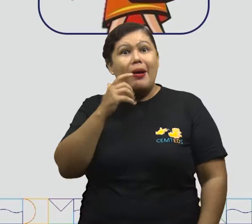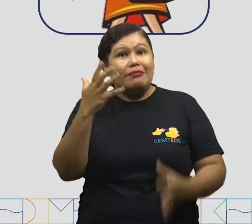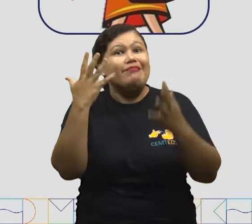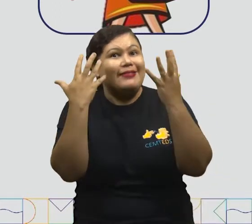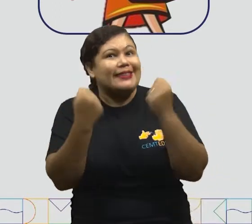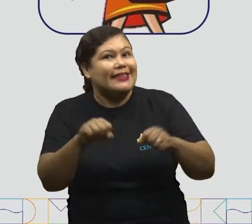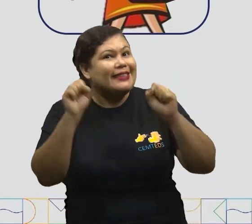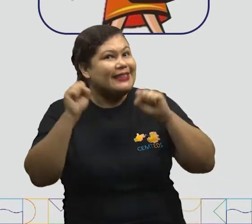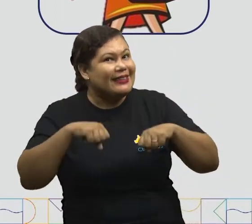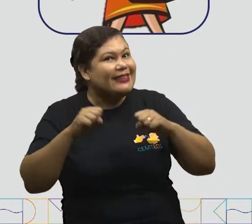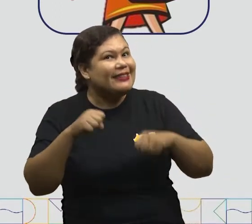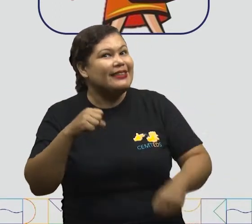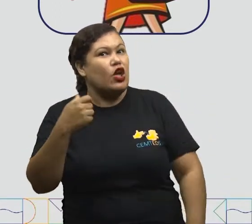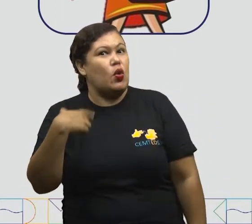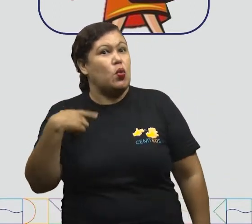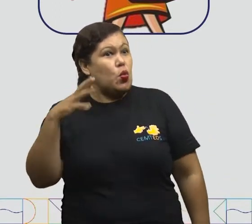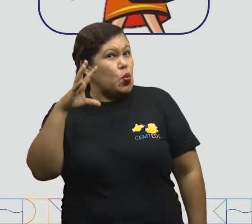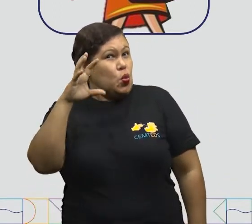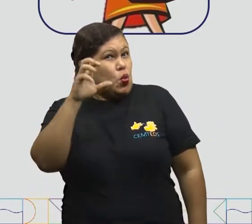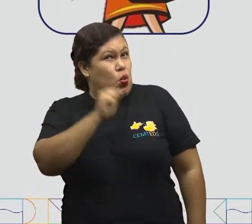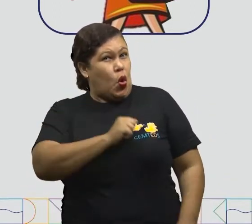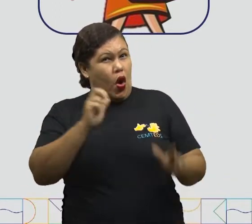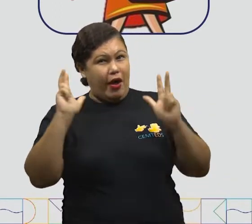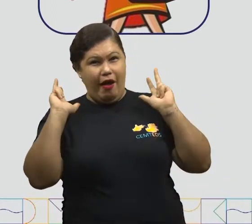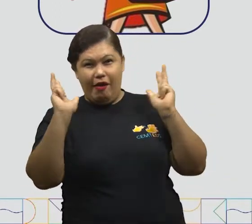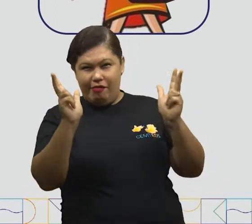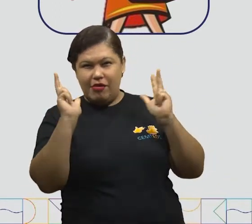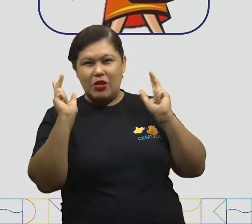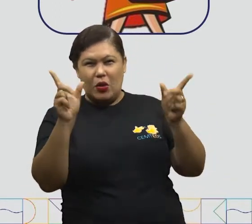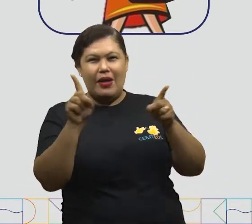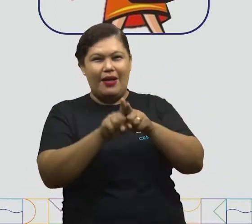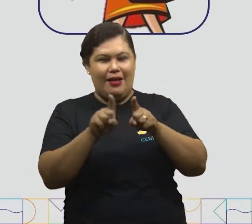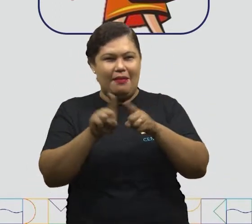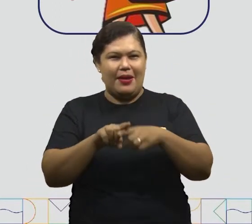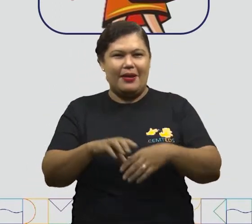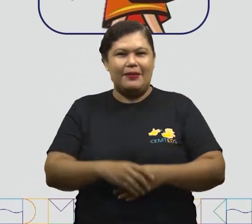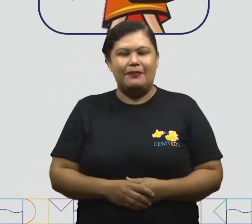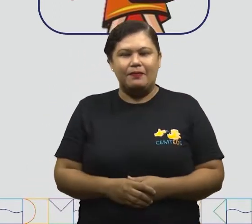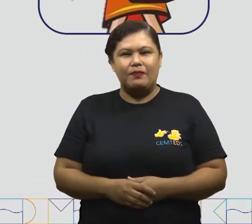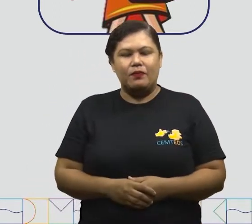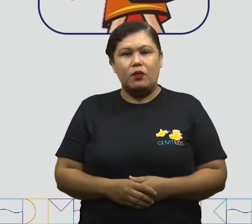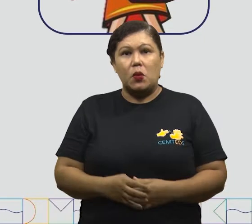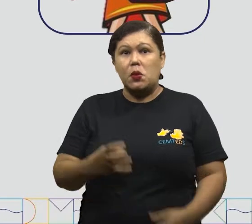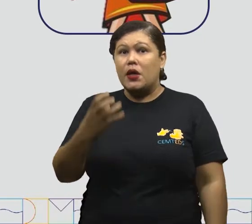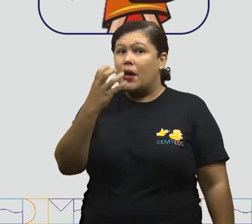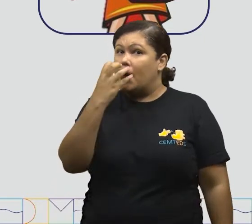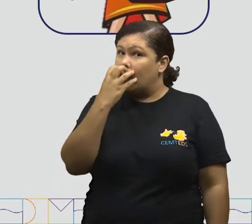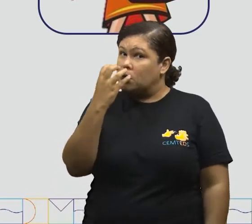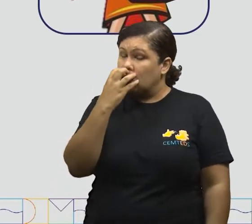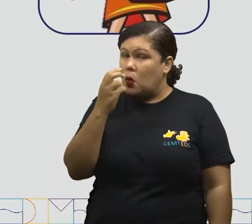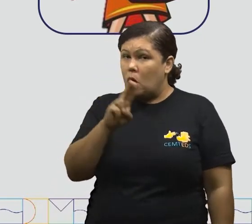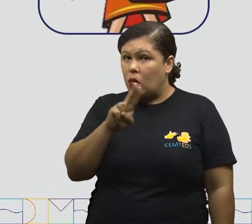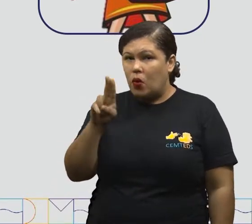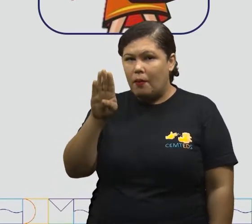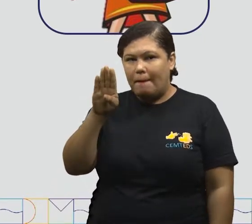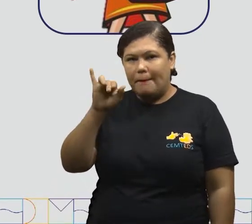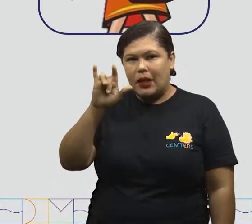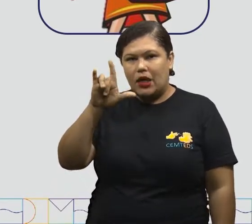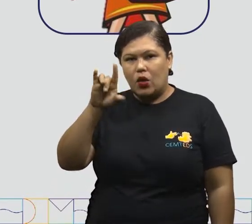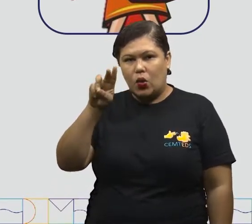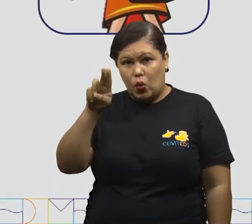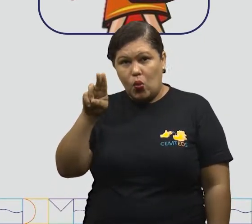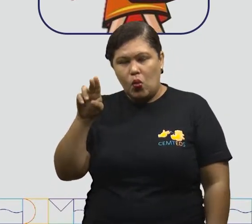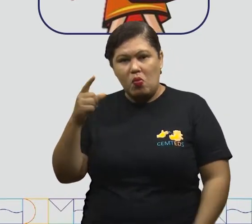proposta na hora, afinal, eles também tinham o espírito aventureiro. O cachorro da família, Bilu,